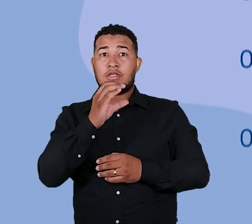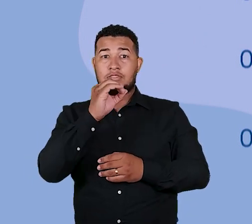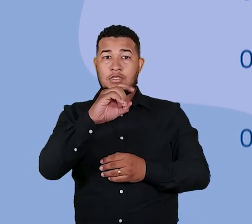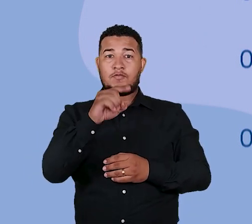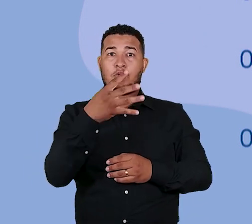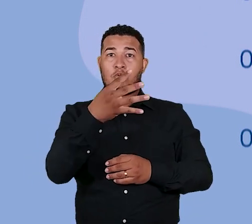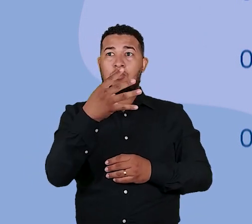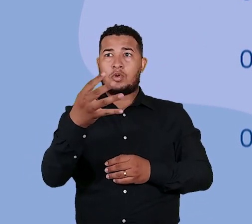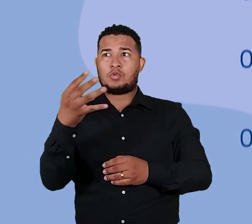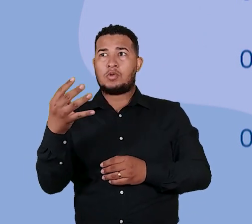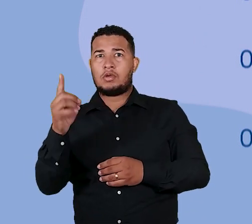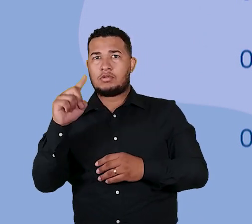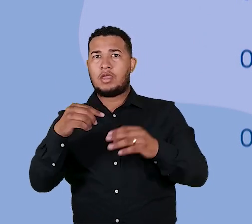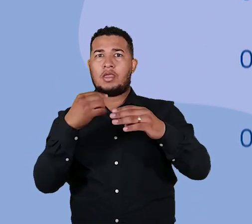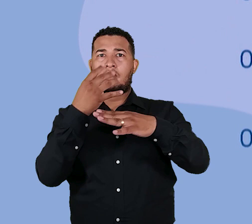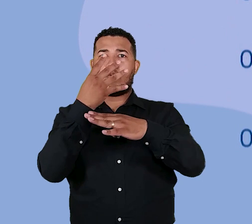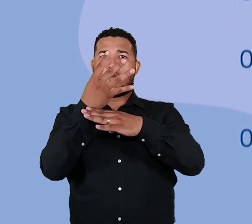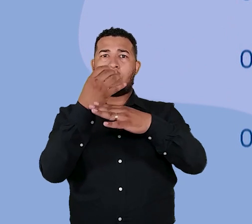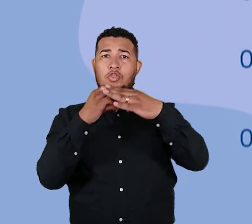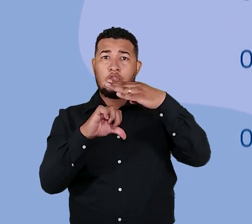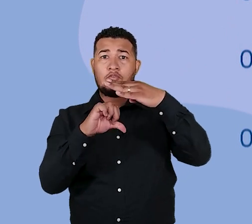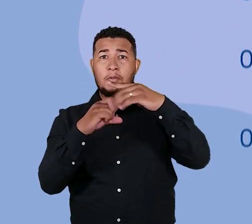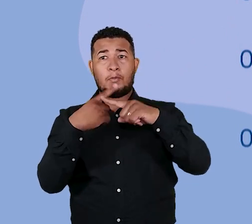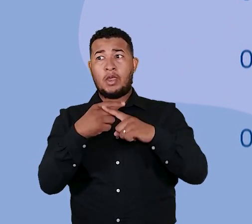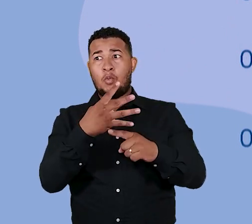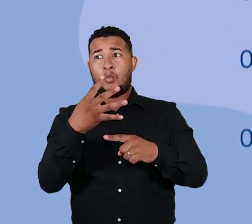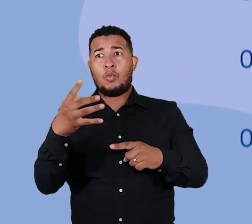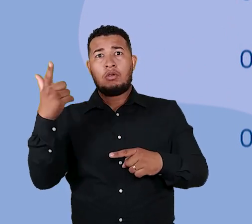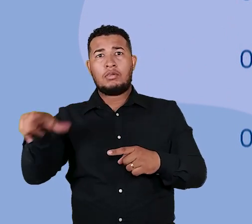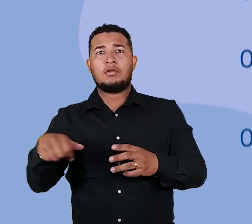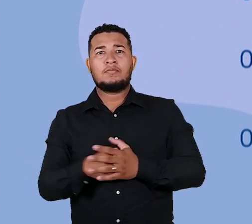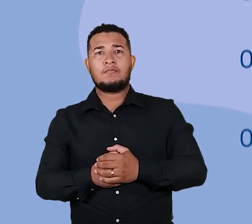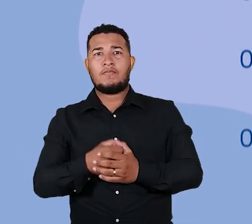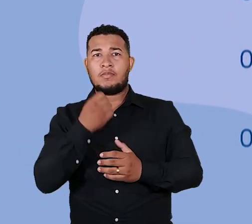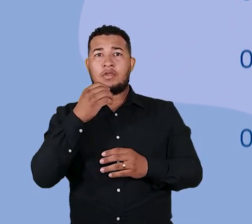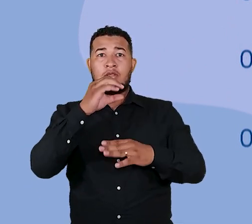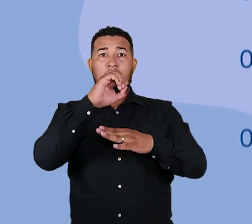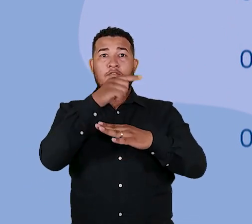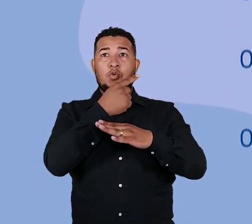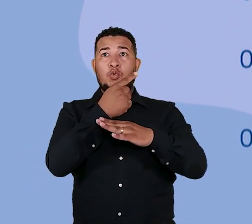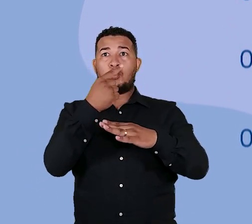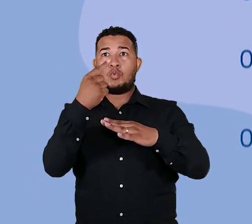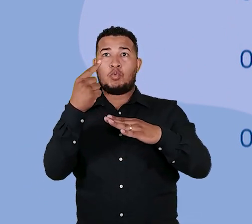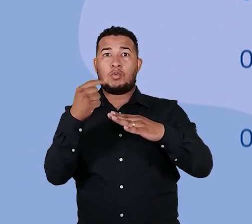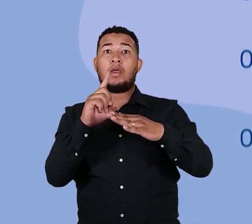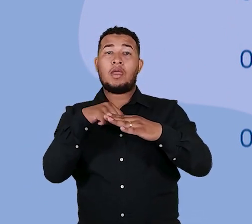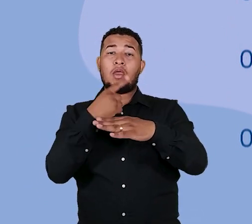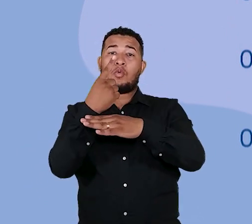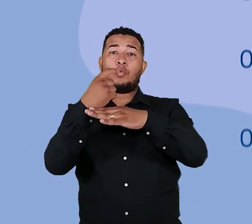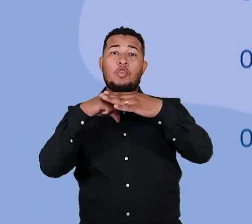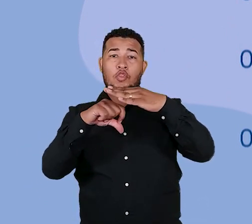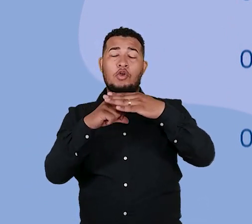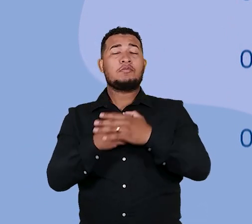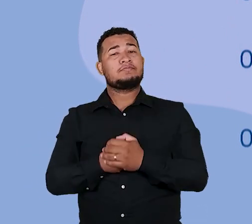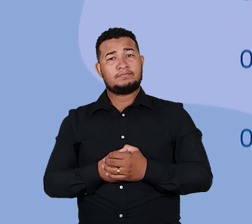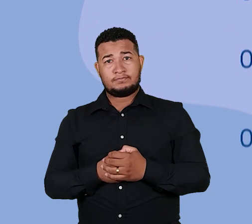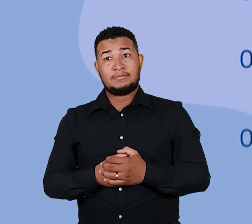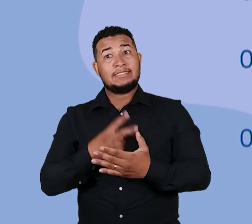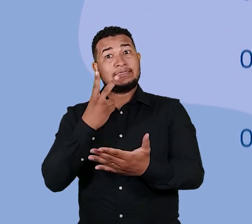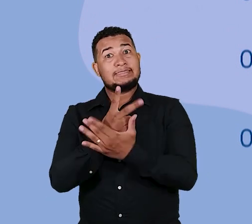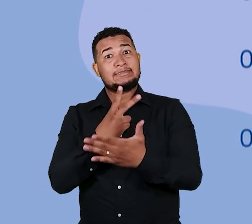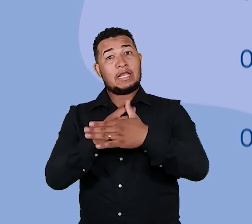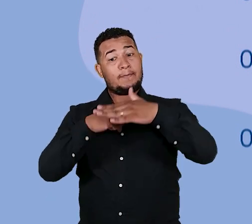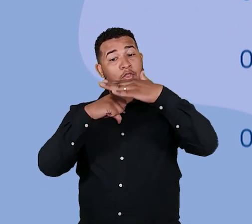0,444 reticências é 4 sobre 9. Por quê? Porque está repetindo 4. 0,111 reticências vai ser 1 sobre 9,